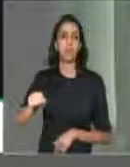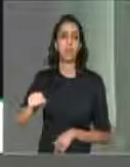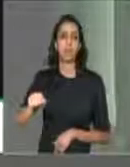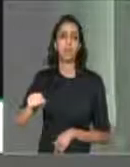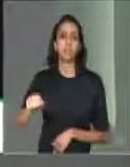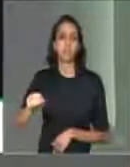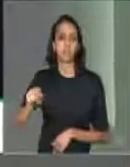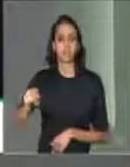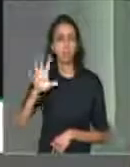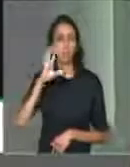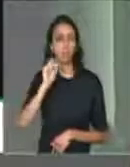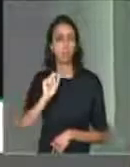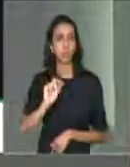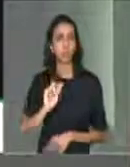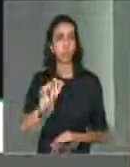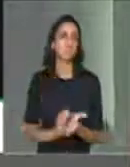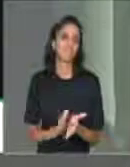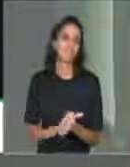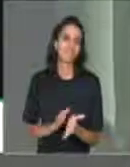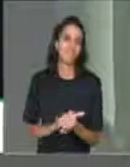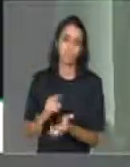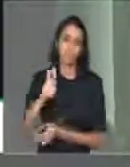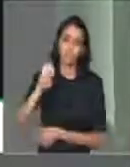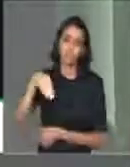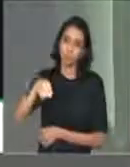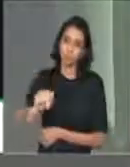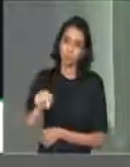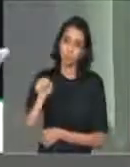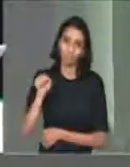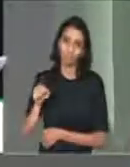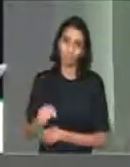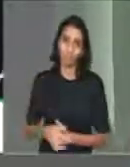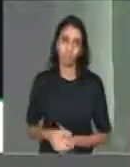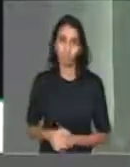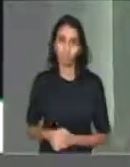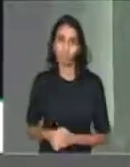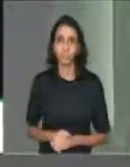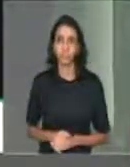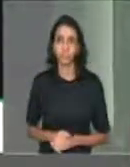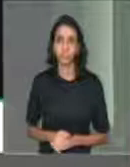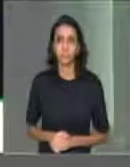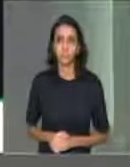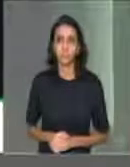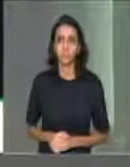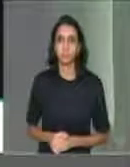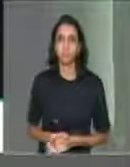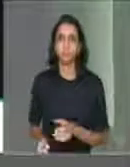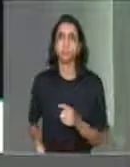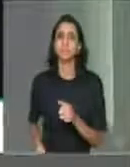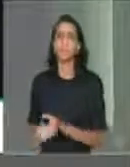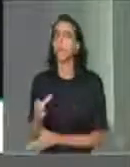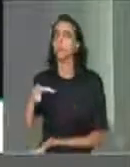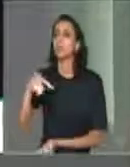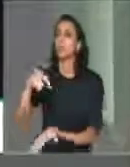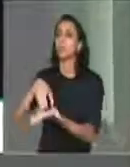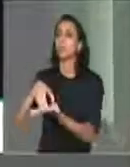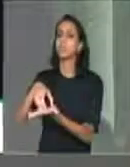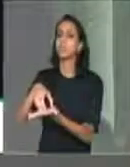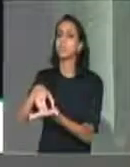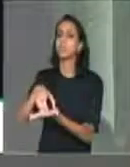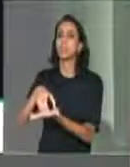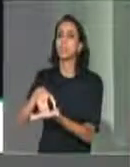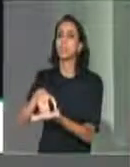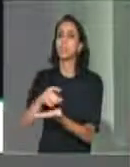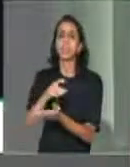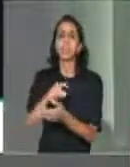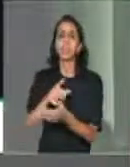isso, e parabenizar a iniciativa da UEMA, de criar um centro, e me parece que em breve teremos um museu,